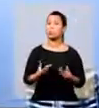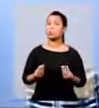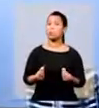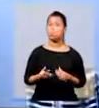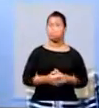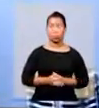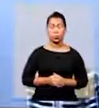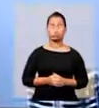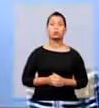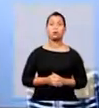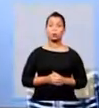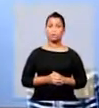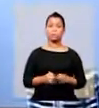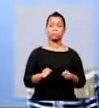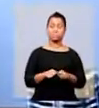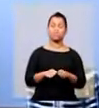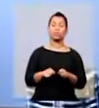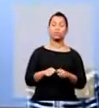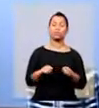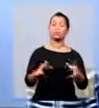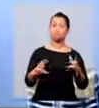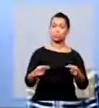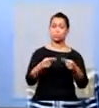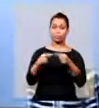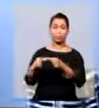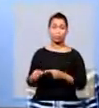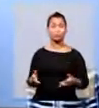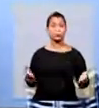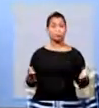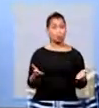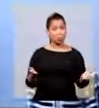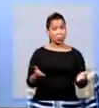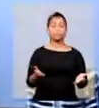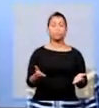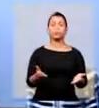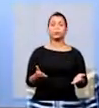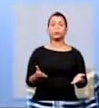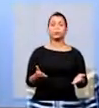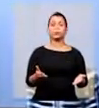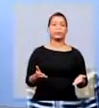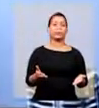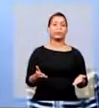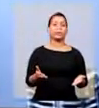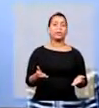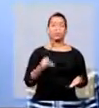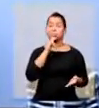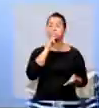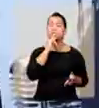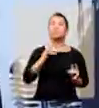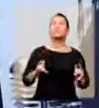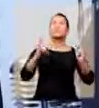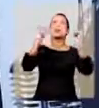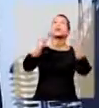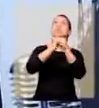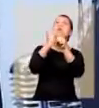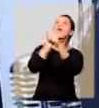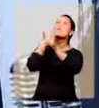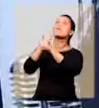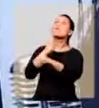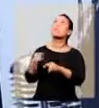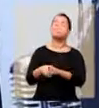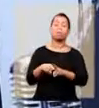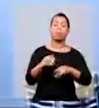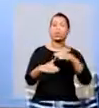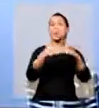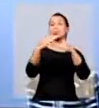Hoje nenhum prédio é reformado e nem construído se não tiver... Nem se renova o alvará. Não se